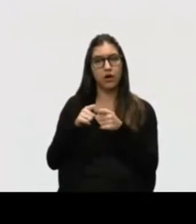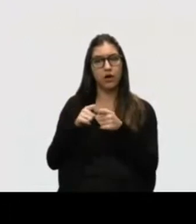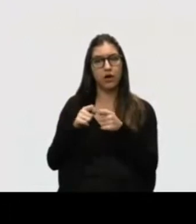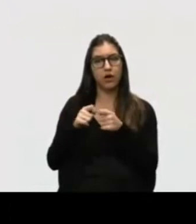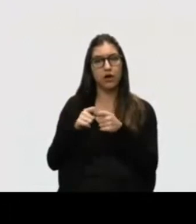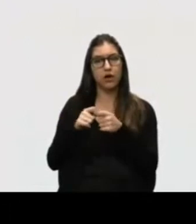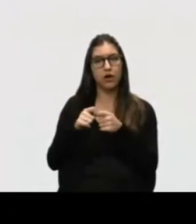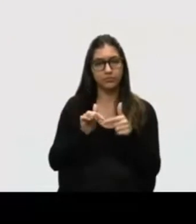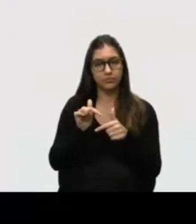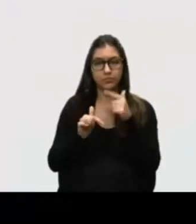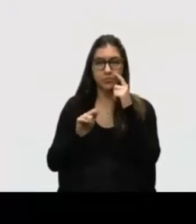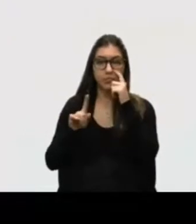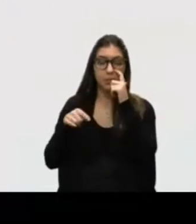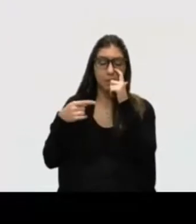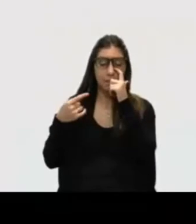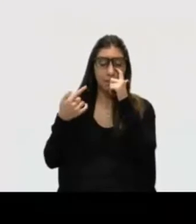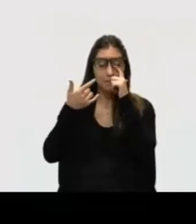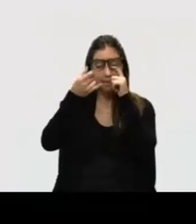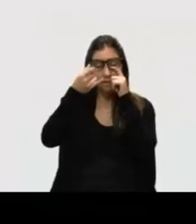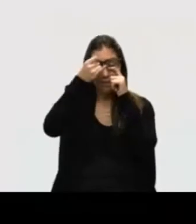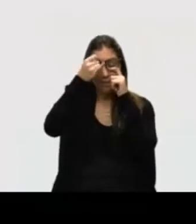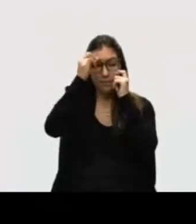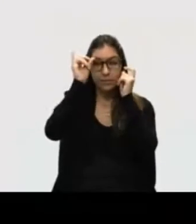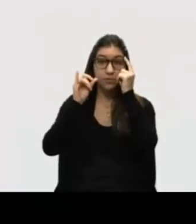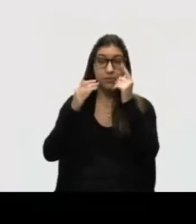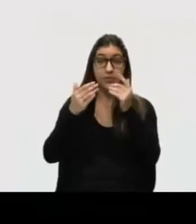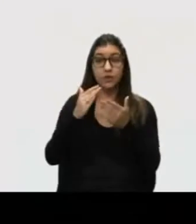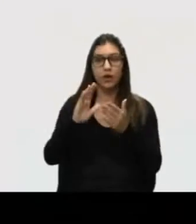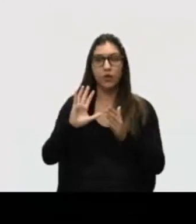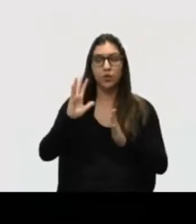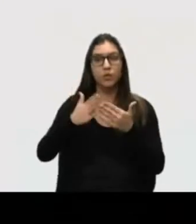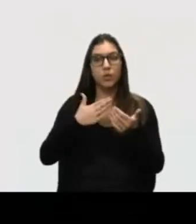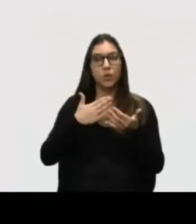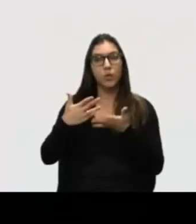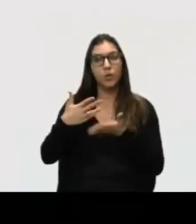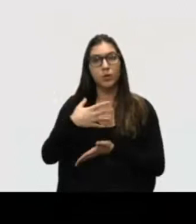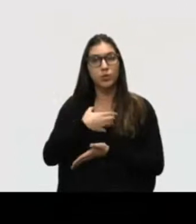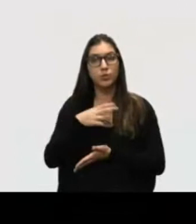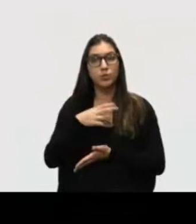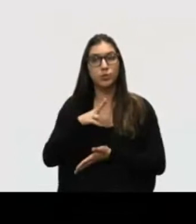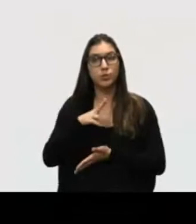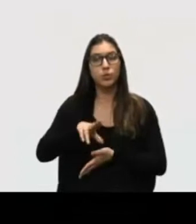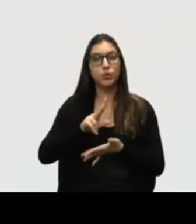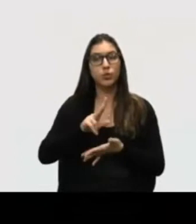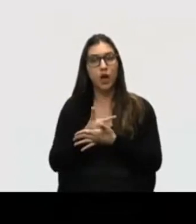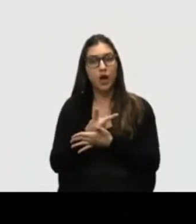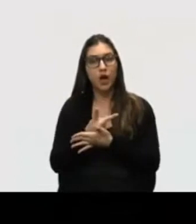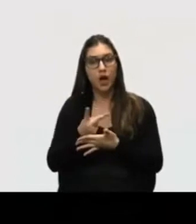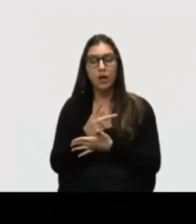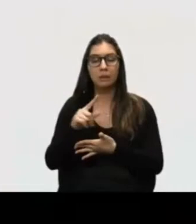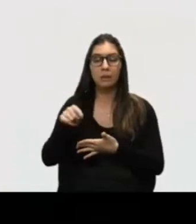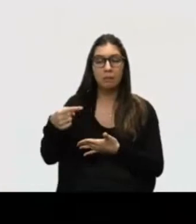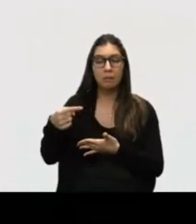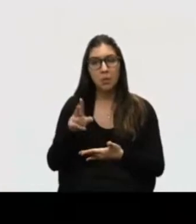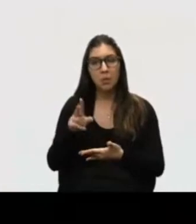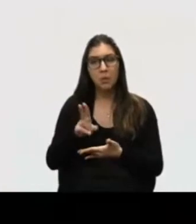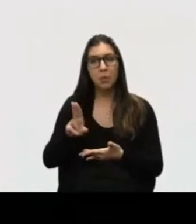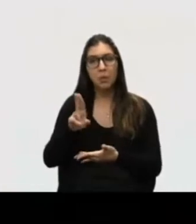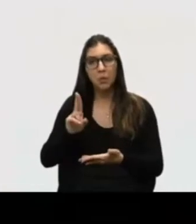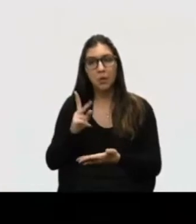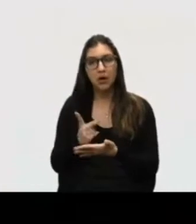funcionamento, para evitar que aconteçam qualquer tipo de uso inadequado do equipamento durante a